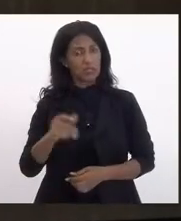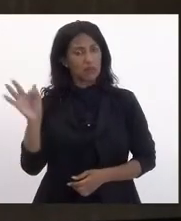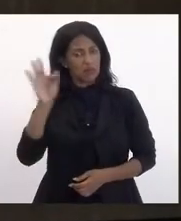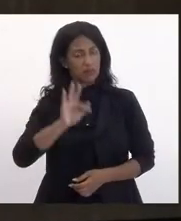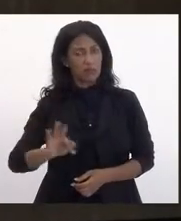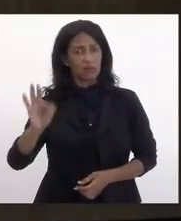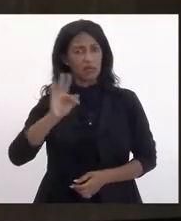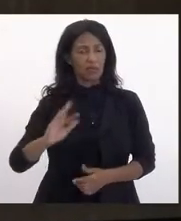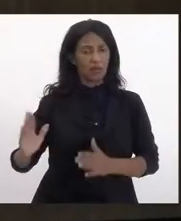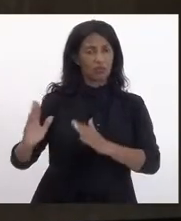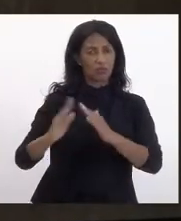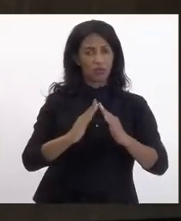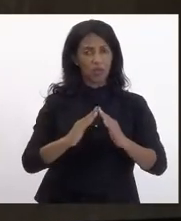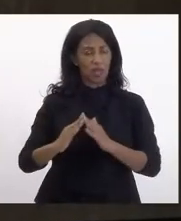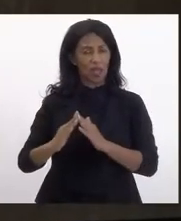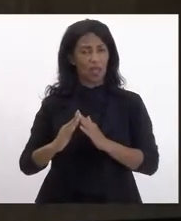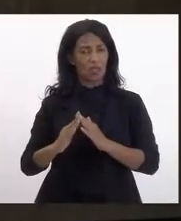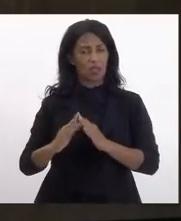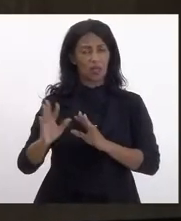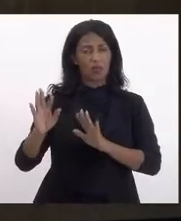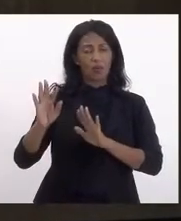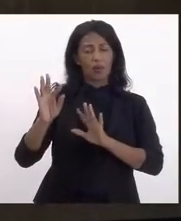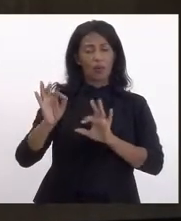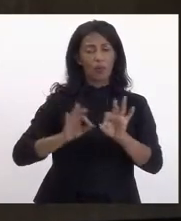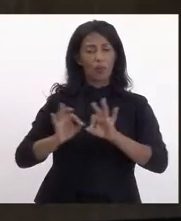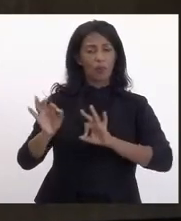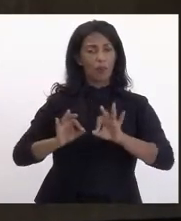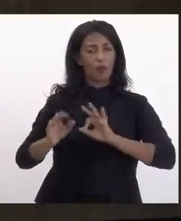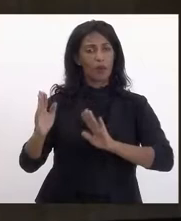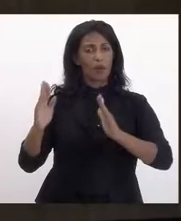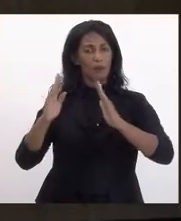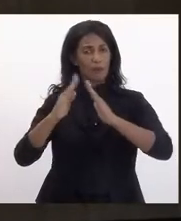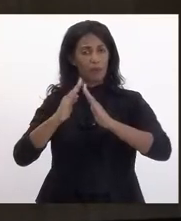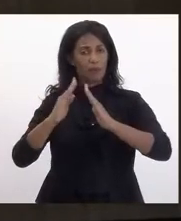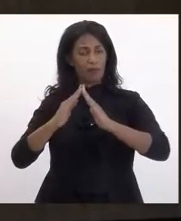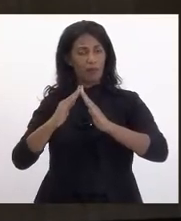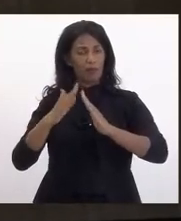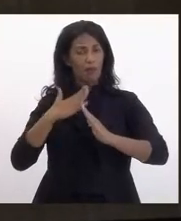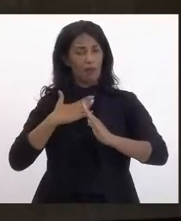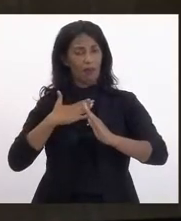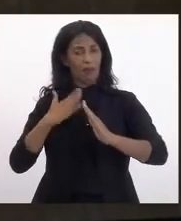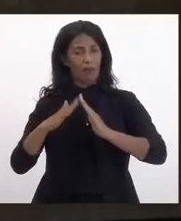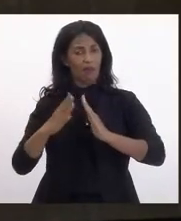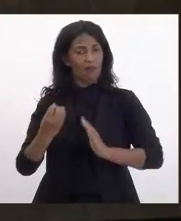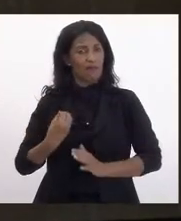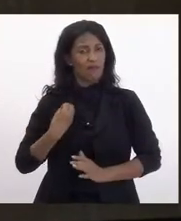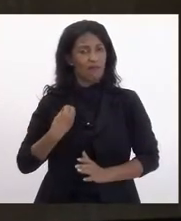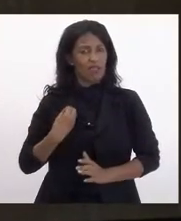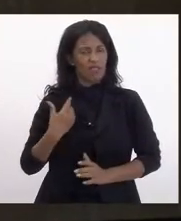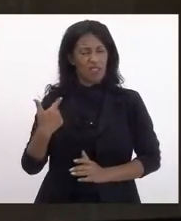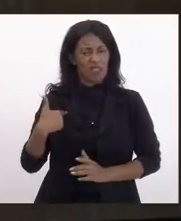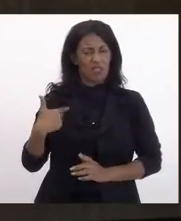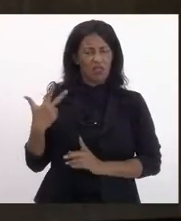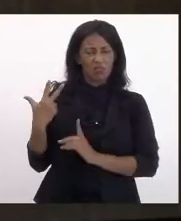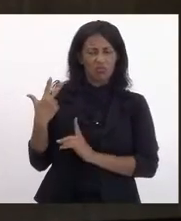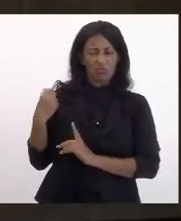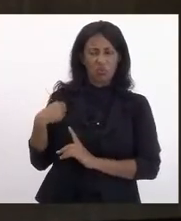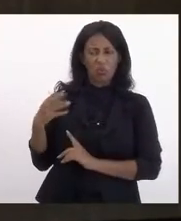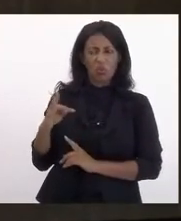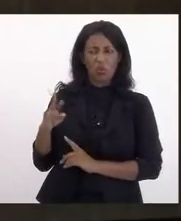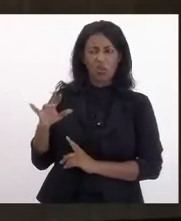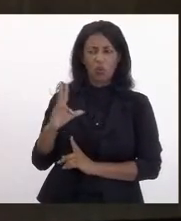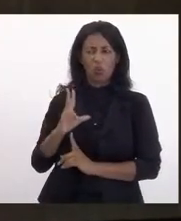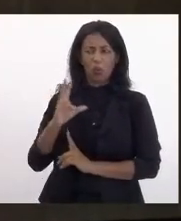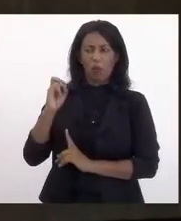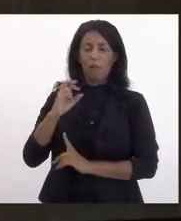federal, de habitação popular, que foi o programa Minha Casa Minha Vida. Eu não sou uma pessoa triunfalista, mas